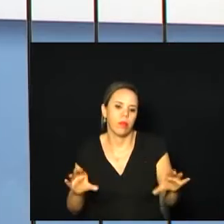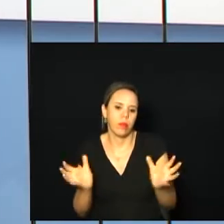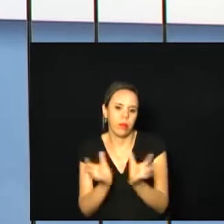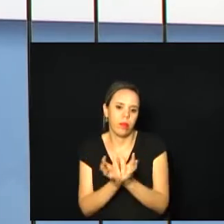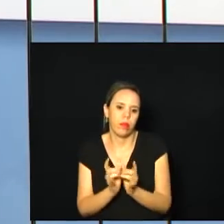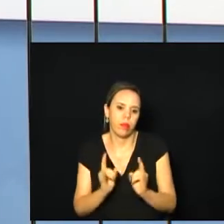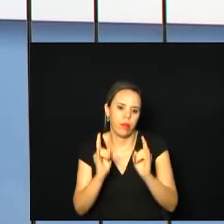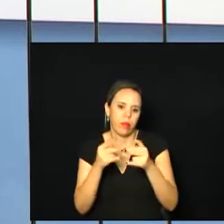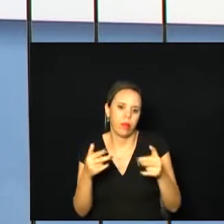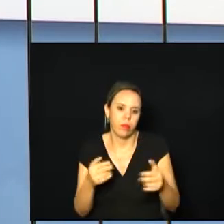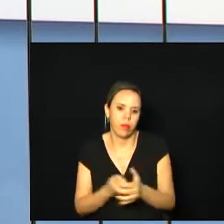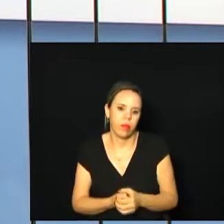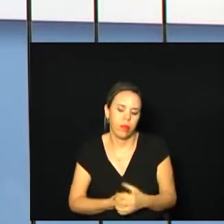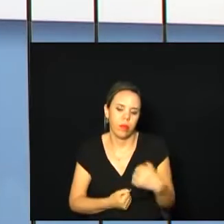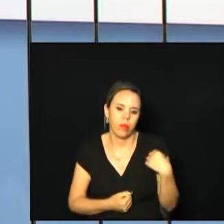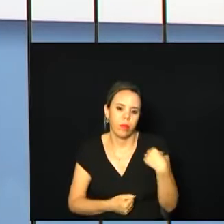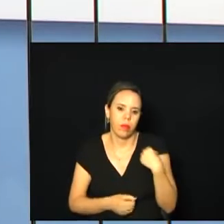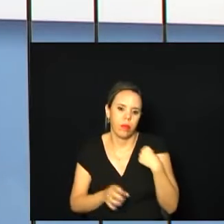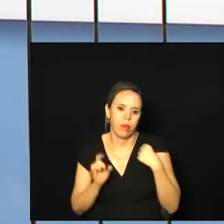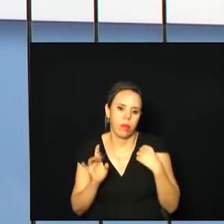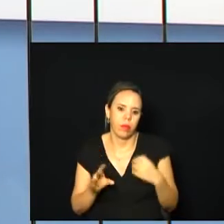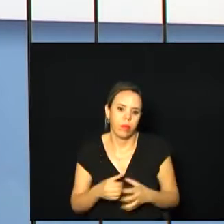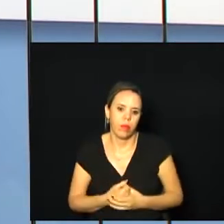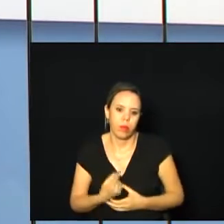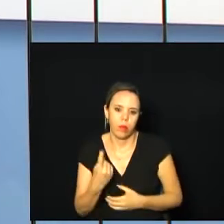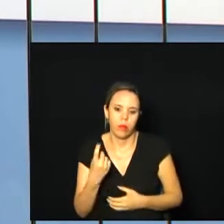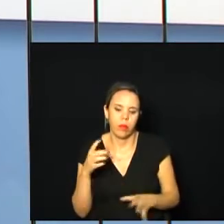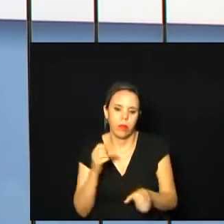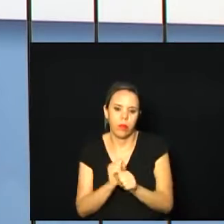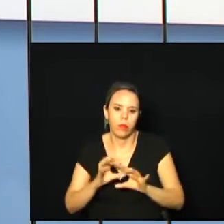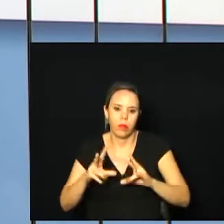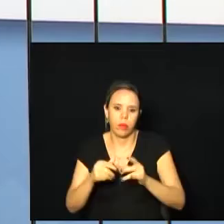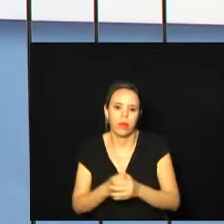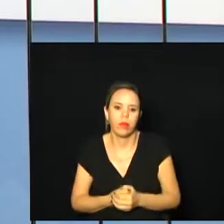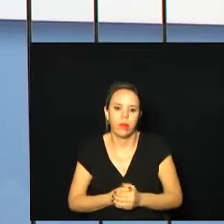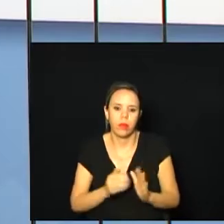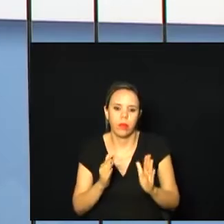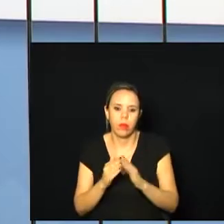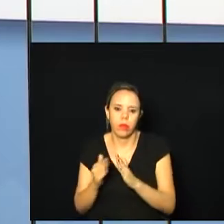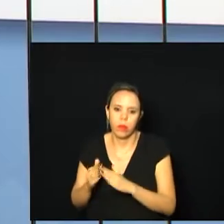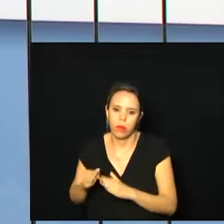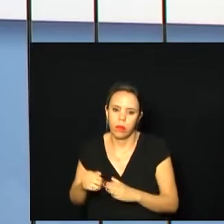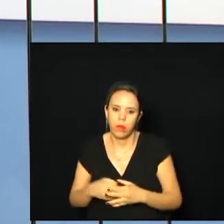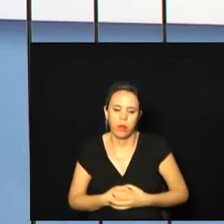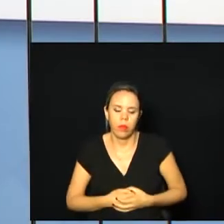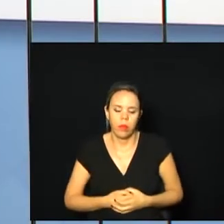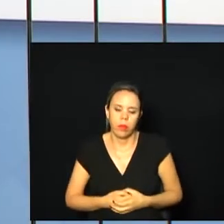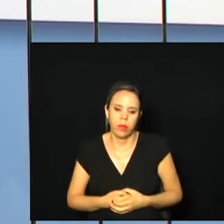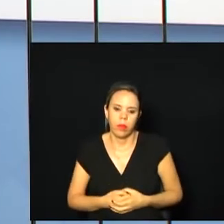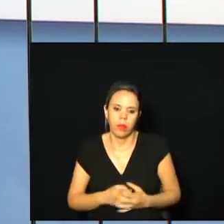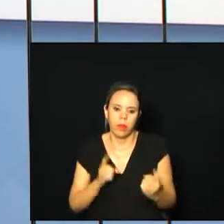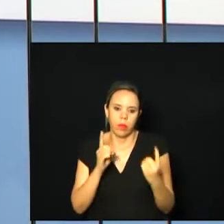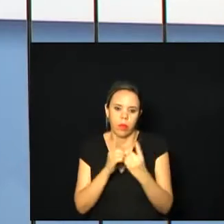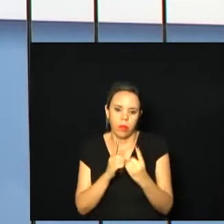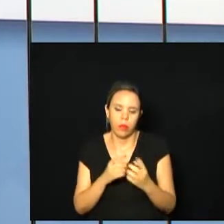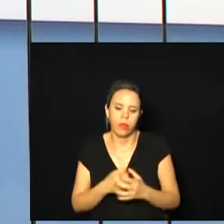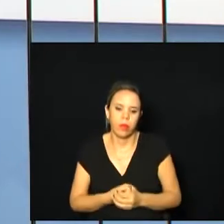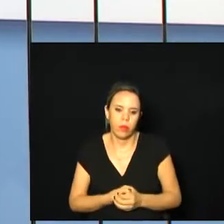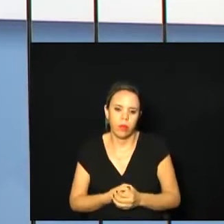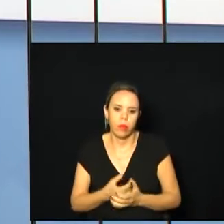de condomínios em que é só uma conta para todos os moradores. Neste caso, o atendimento vai